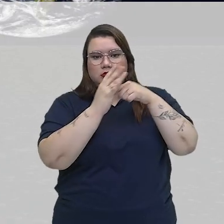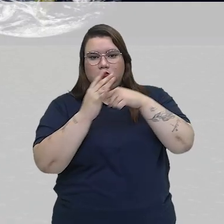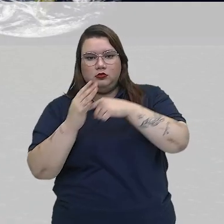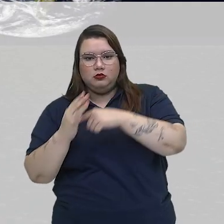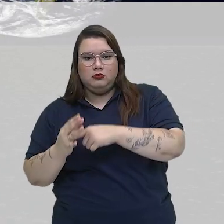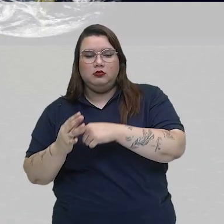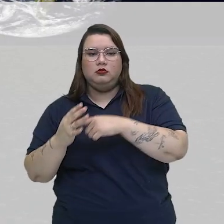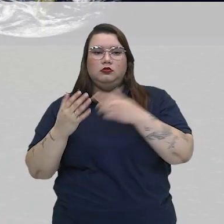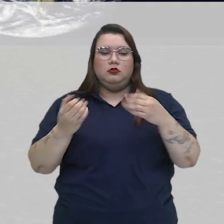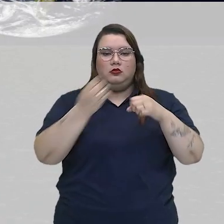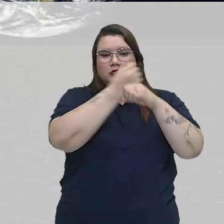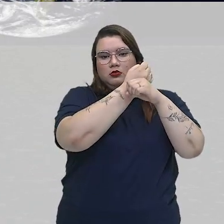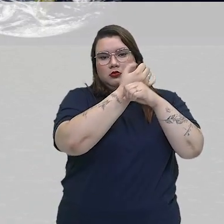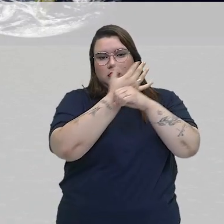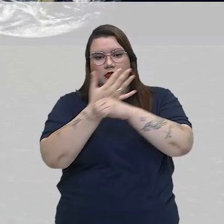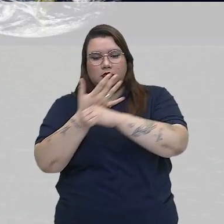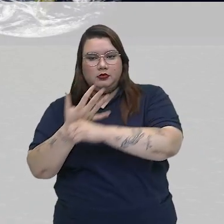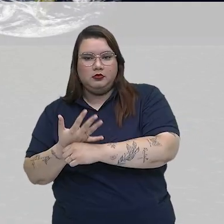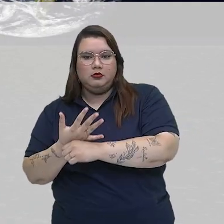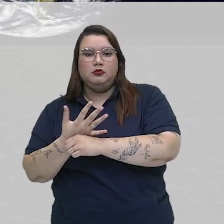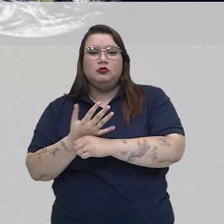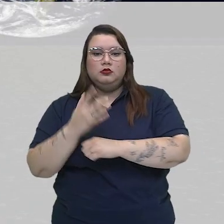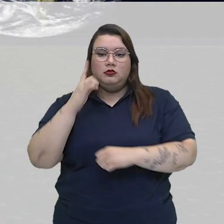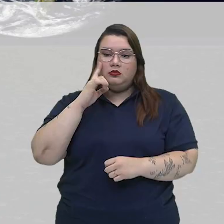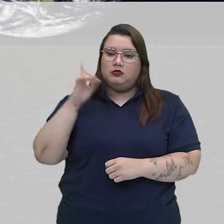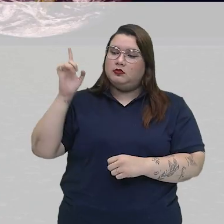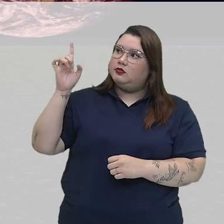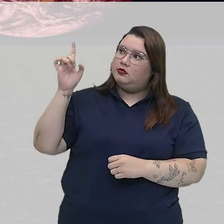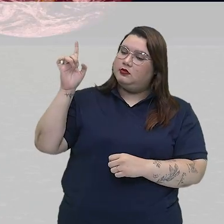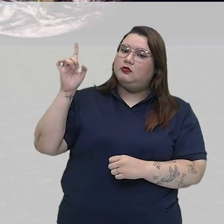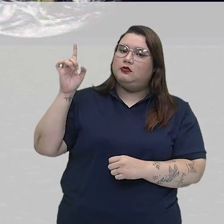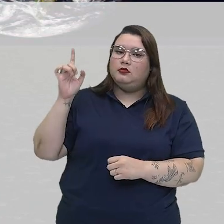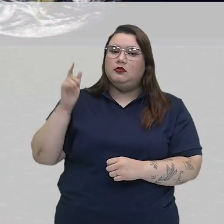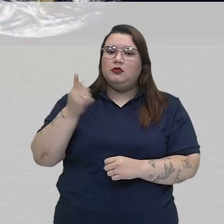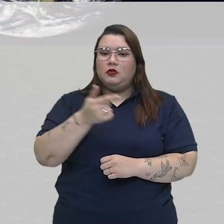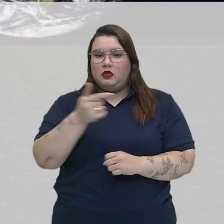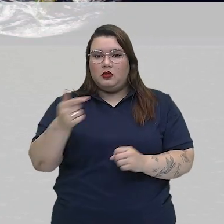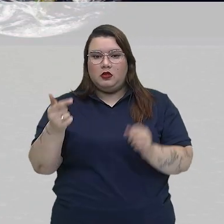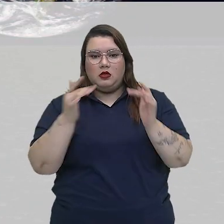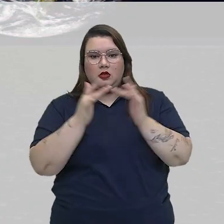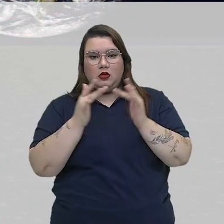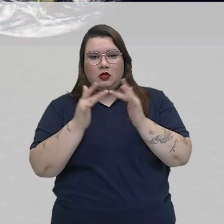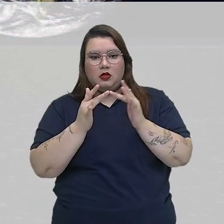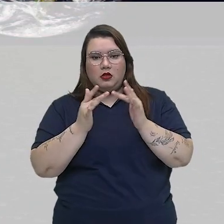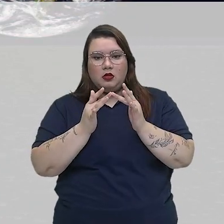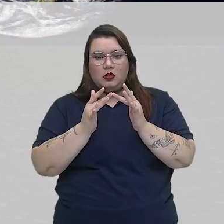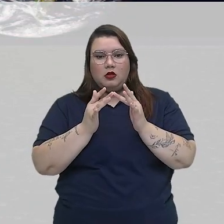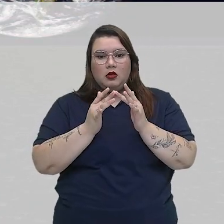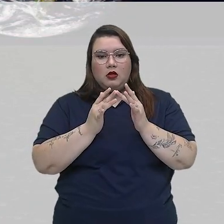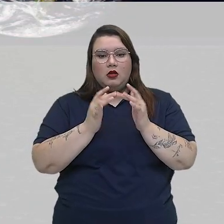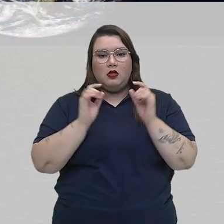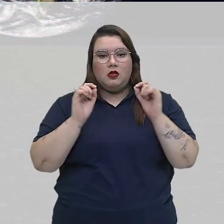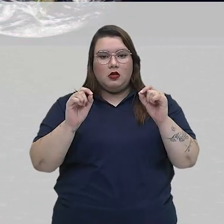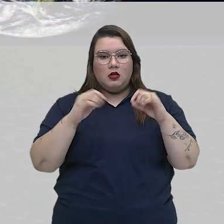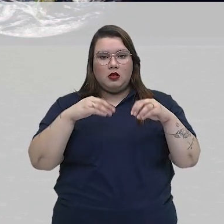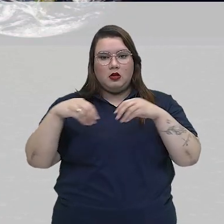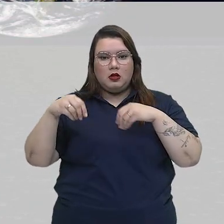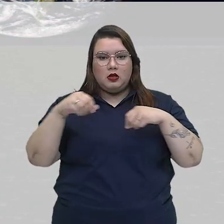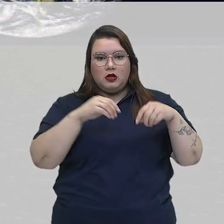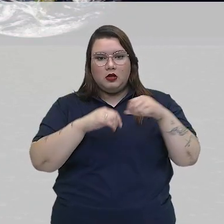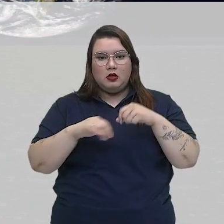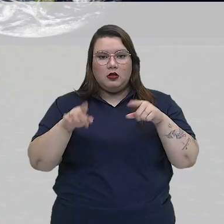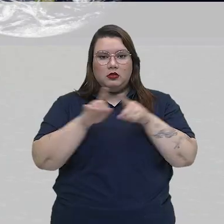de asteroide, esse fragmento, ele não entrasse em contato com o solo da Terra e ele